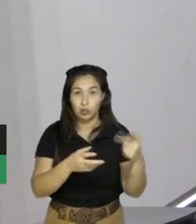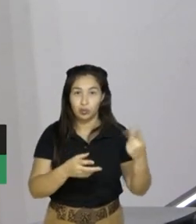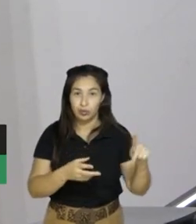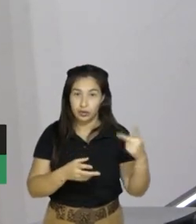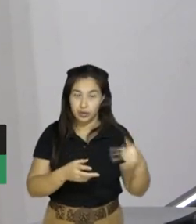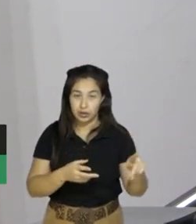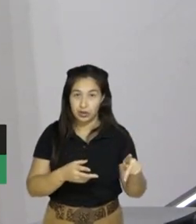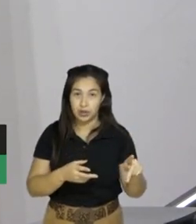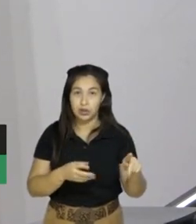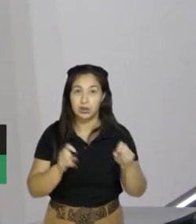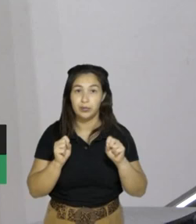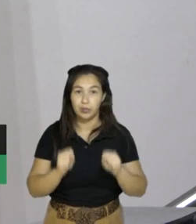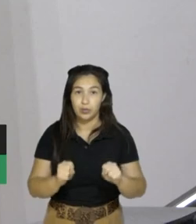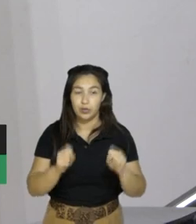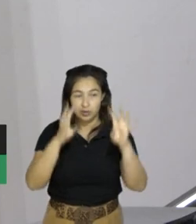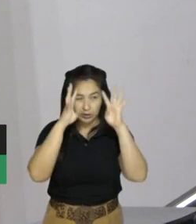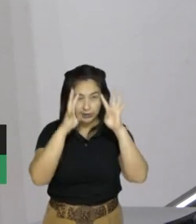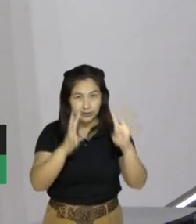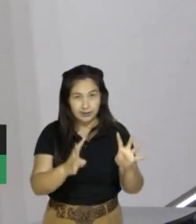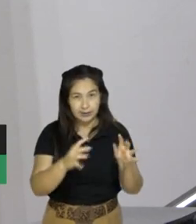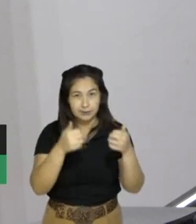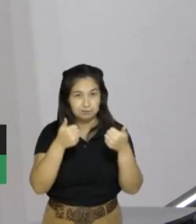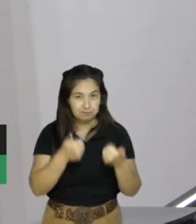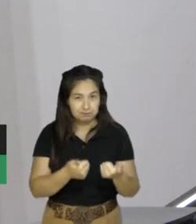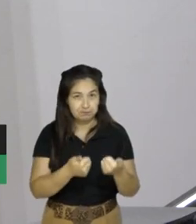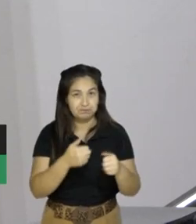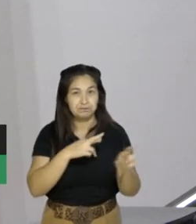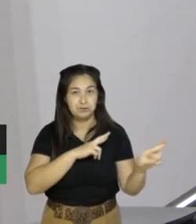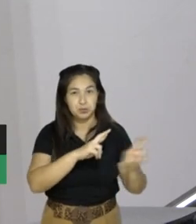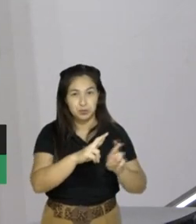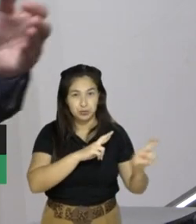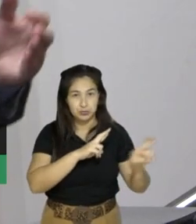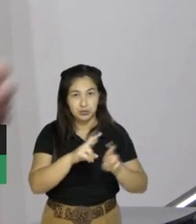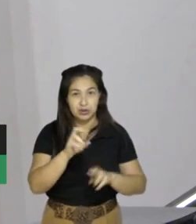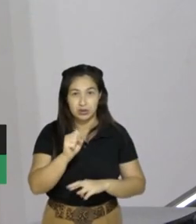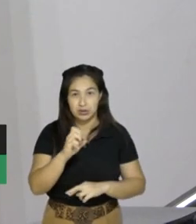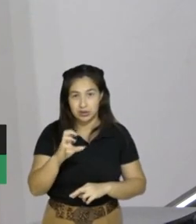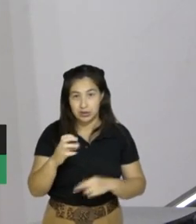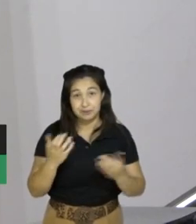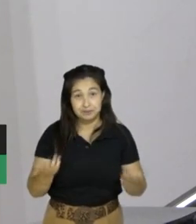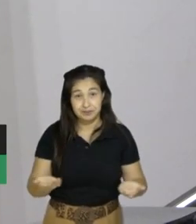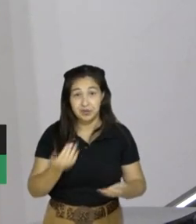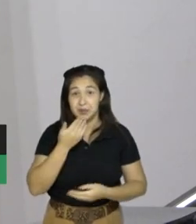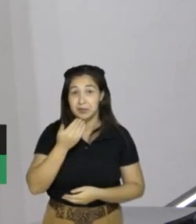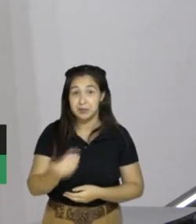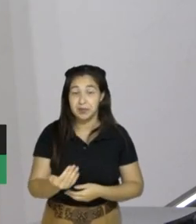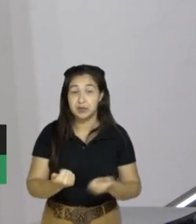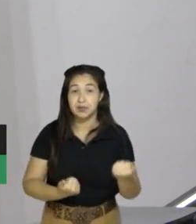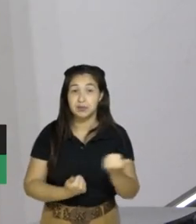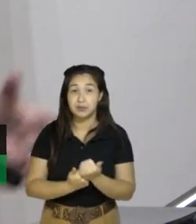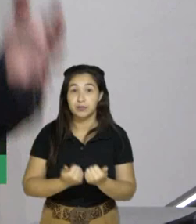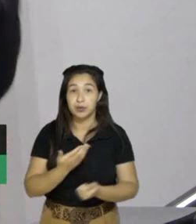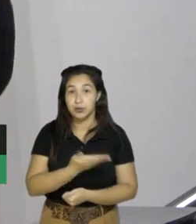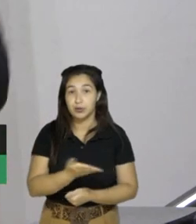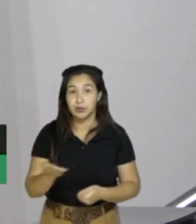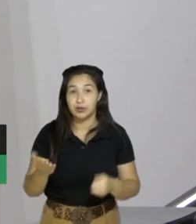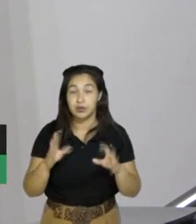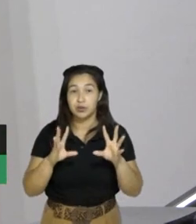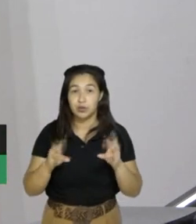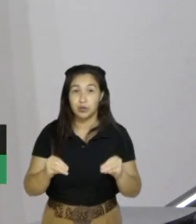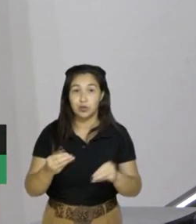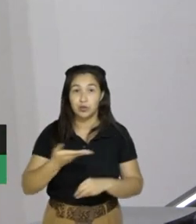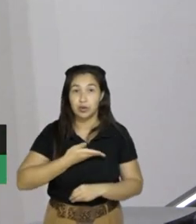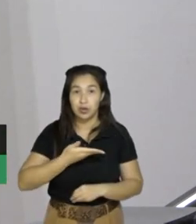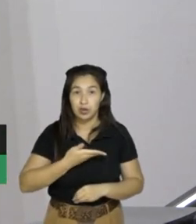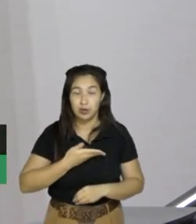posso dar mais atenção as nossas rodovias de Santa Catarina por isso eu peço o apoio aqui de todos pares para